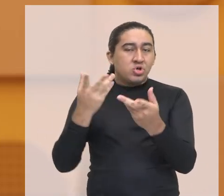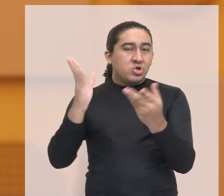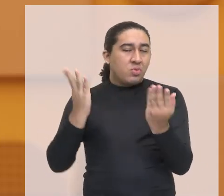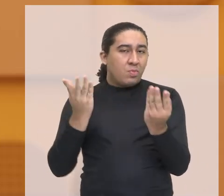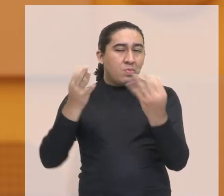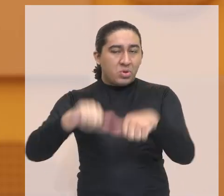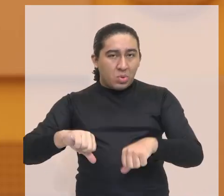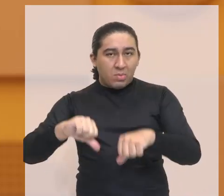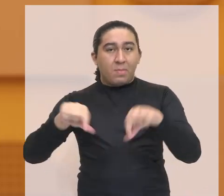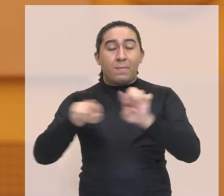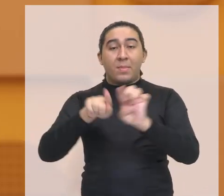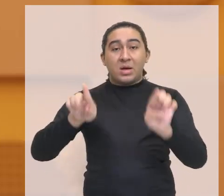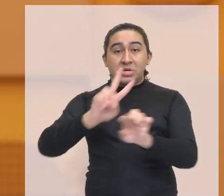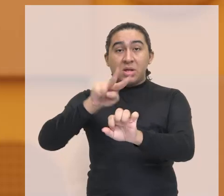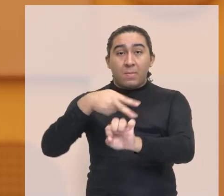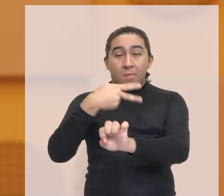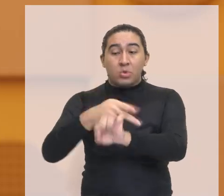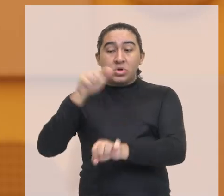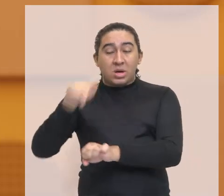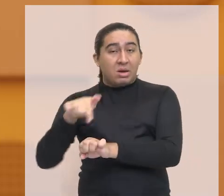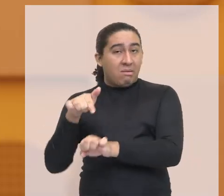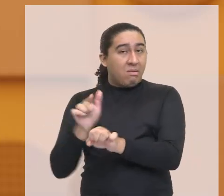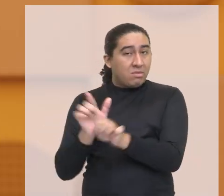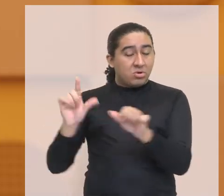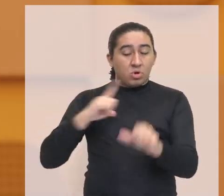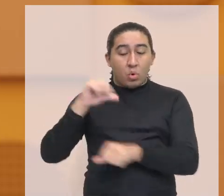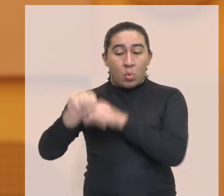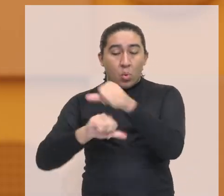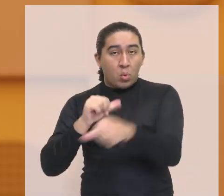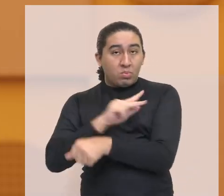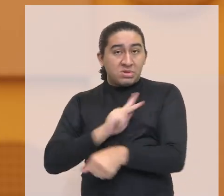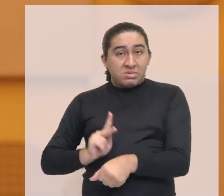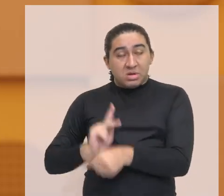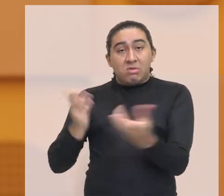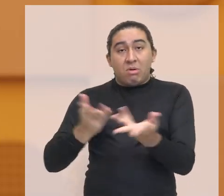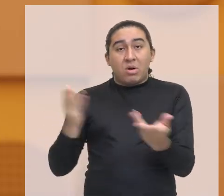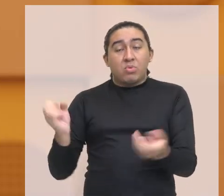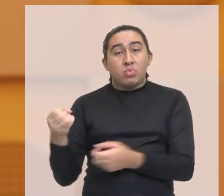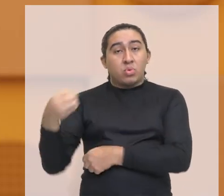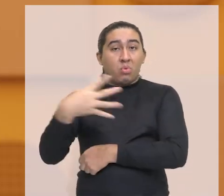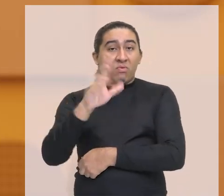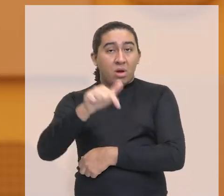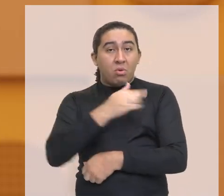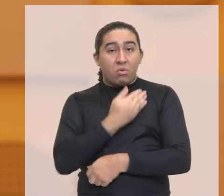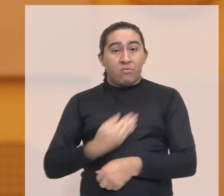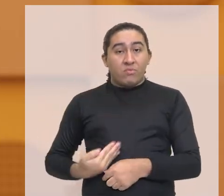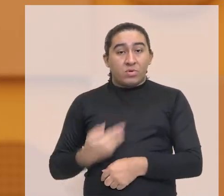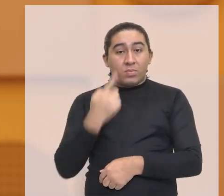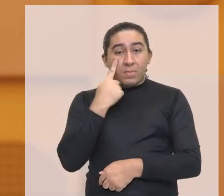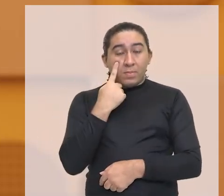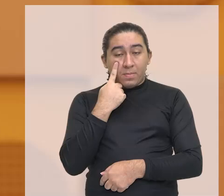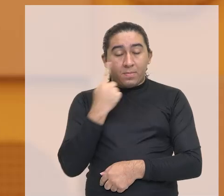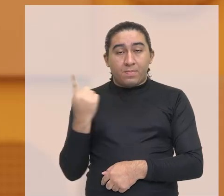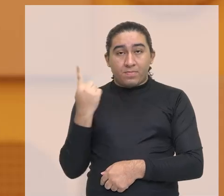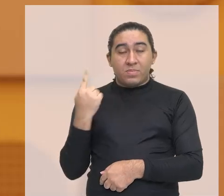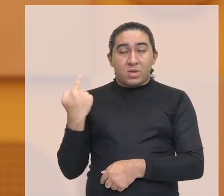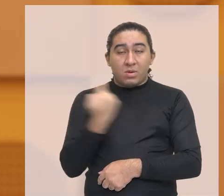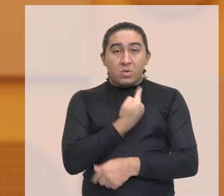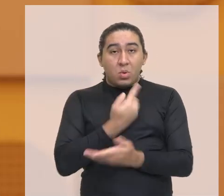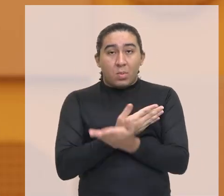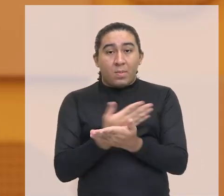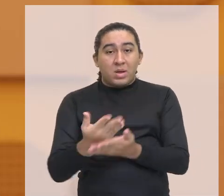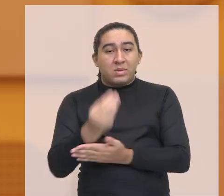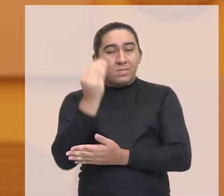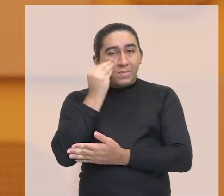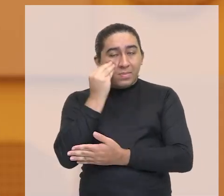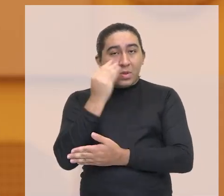Nikita Khrushchev saiu do poder, um novo poder se estabeleceu, que foi justamente o governo de Brezhnev, que a gente vai começar